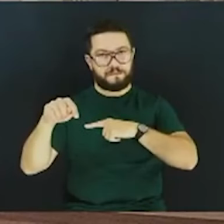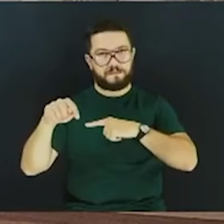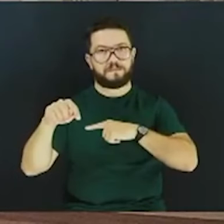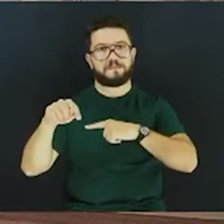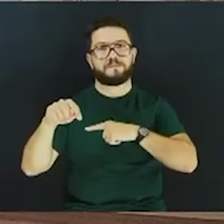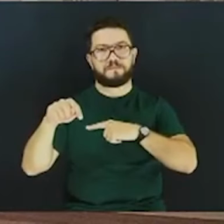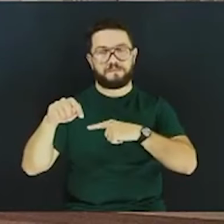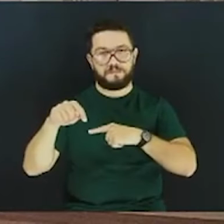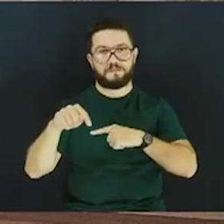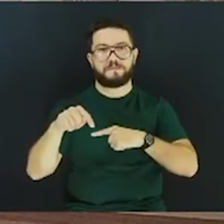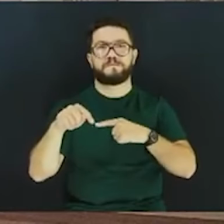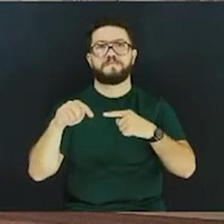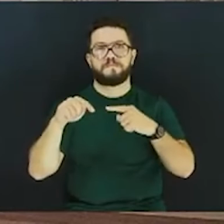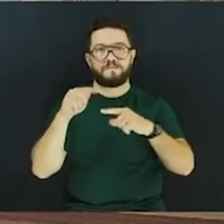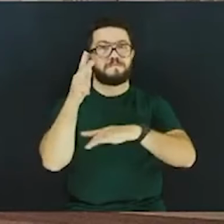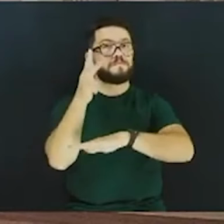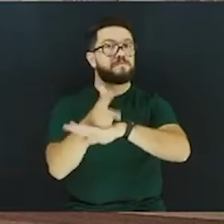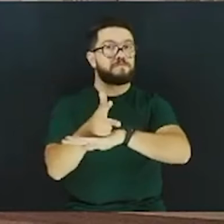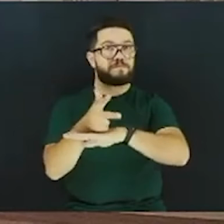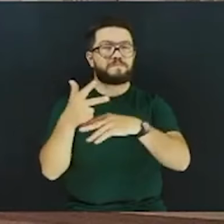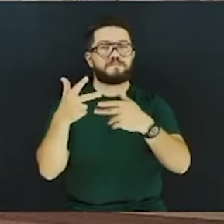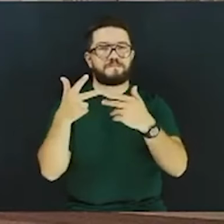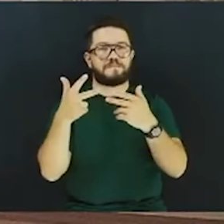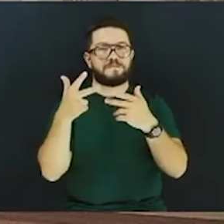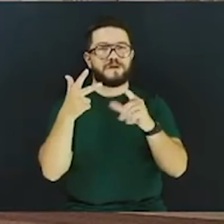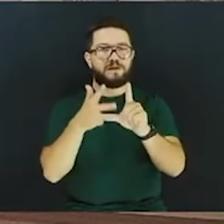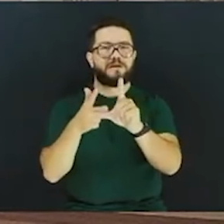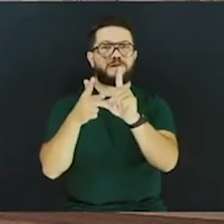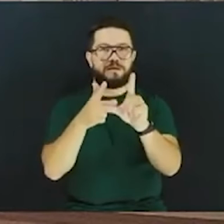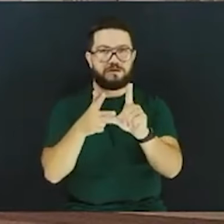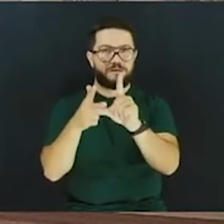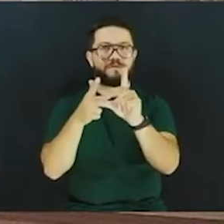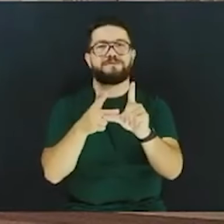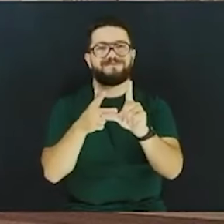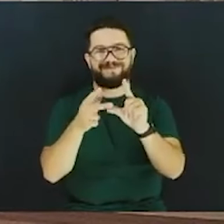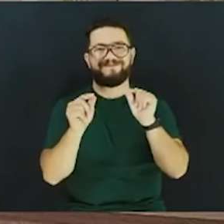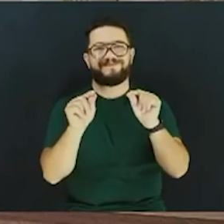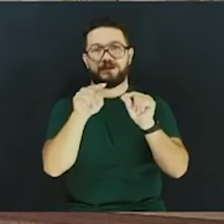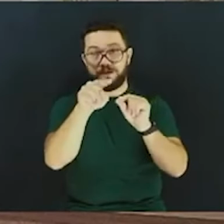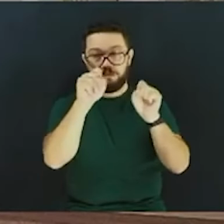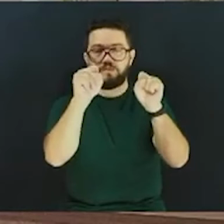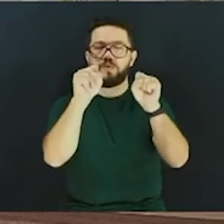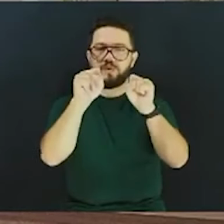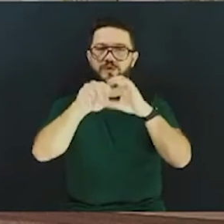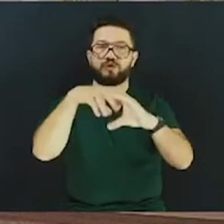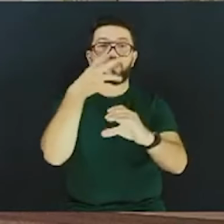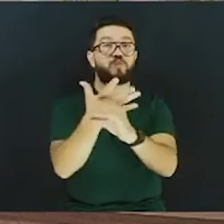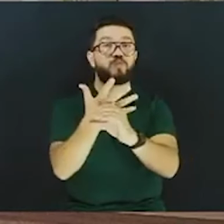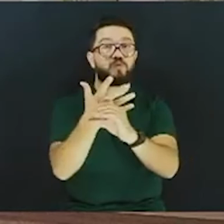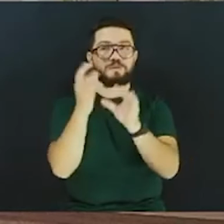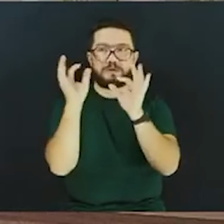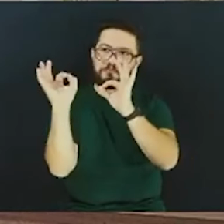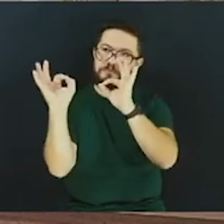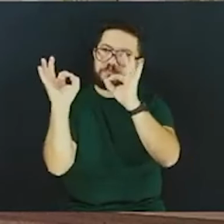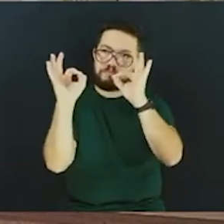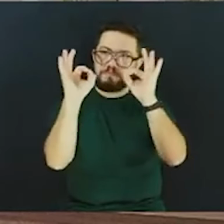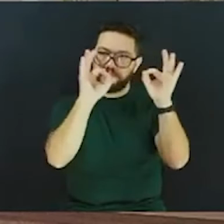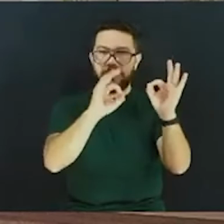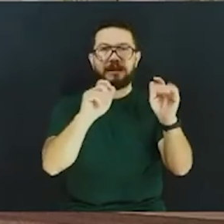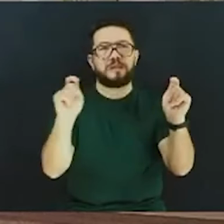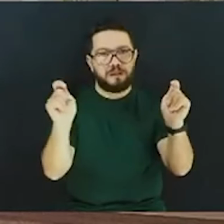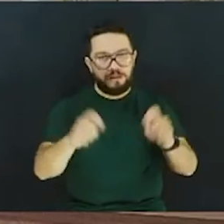aqui nós podemos disponibilizar vamos disponibilizar as pessoas podem acompanhar pelo YouTube e também pelo Facebook pra gente poder alcançar